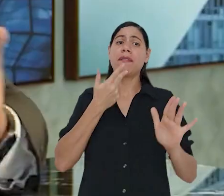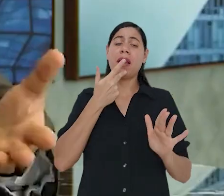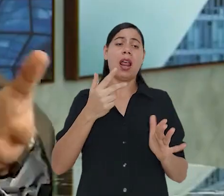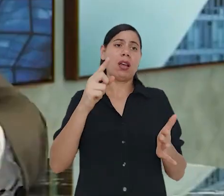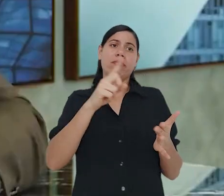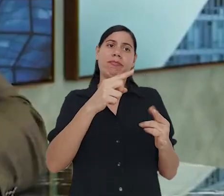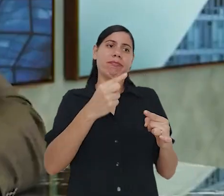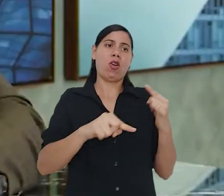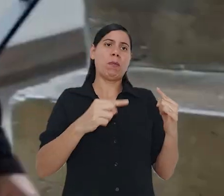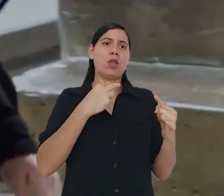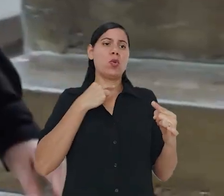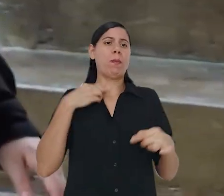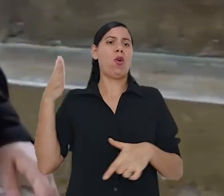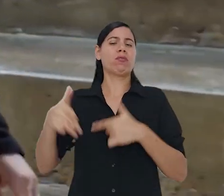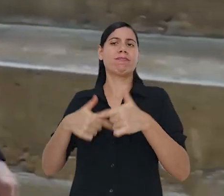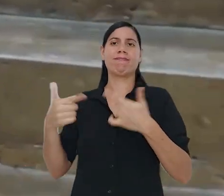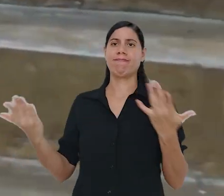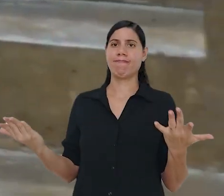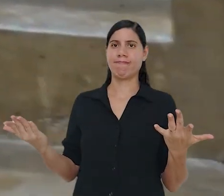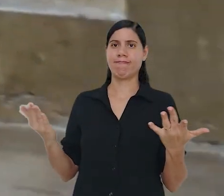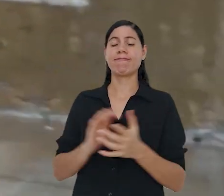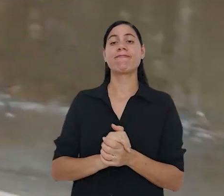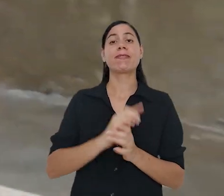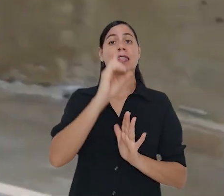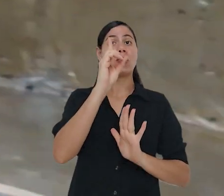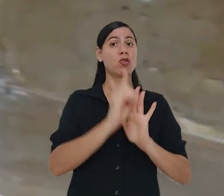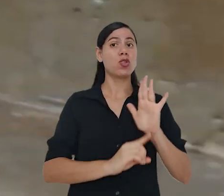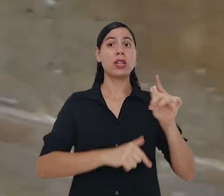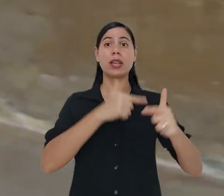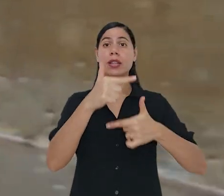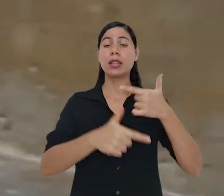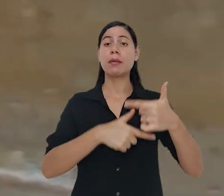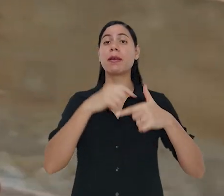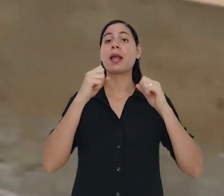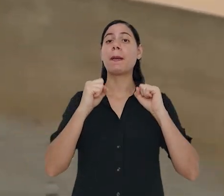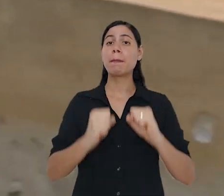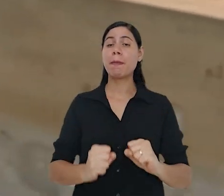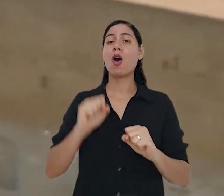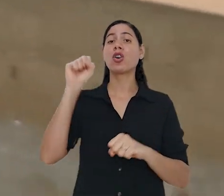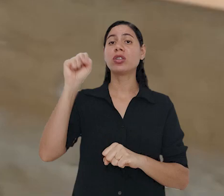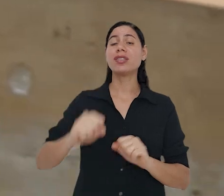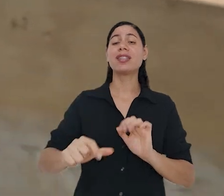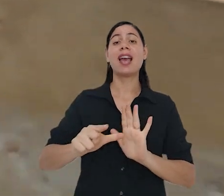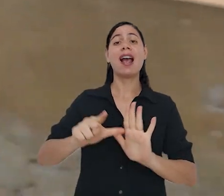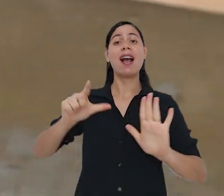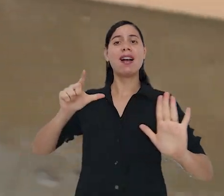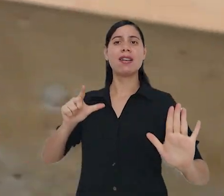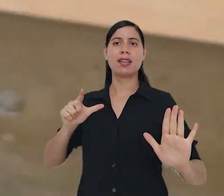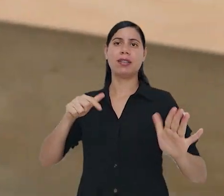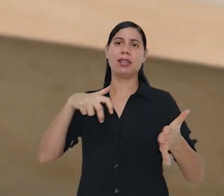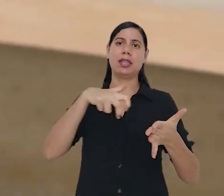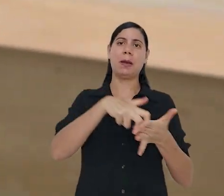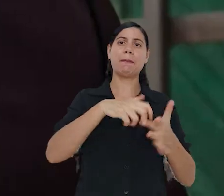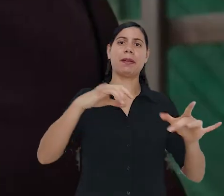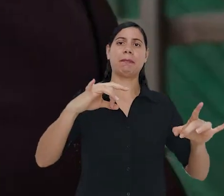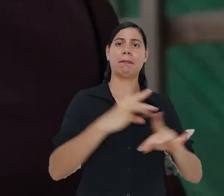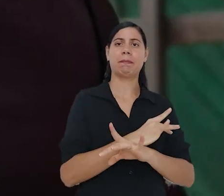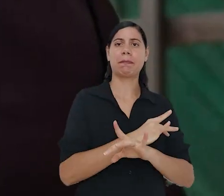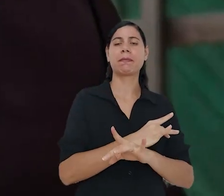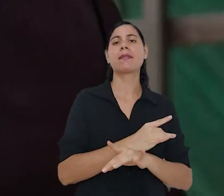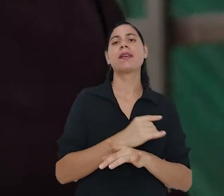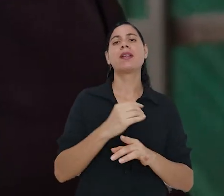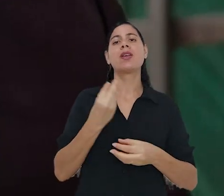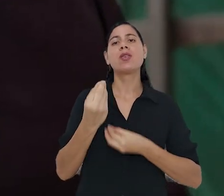exerça, então, esse trabalho. Vale lembrar que o direito de trabalhar pode ser exercido antes mesmo de a pena ser cumprida